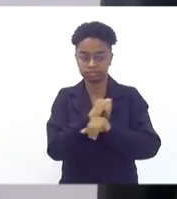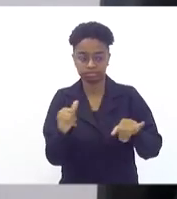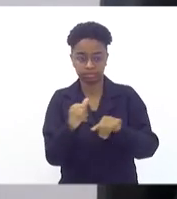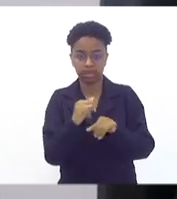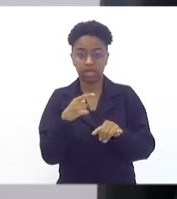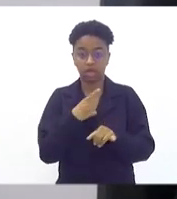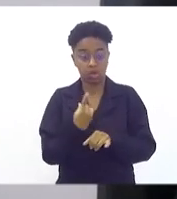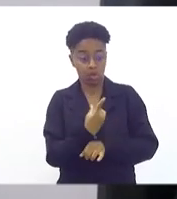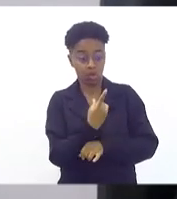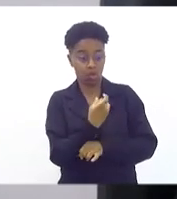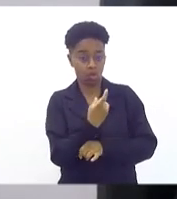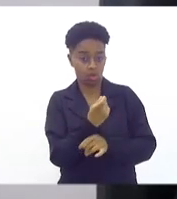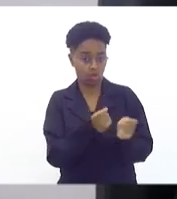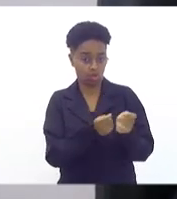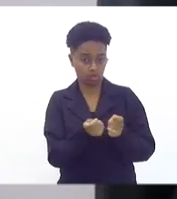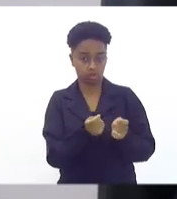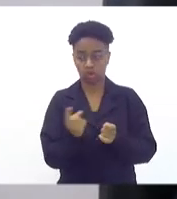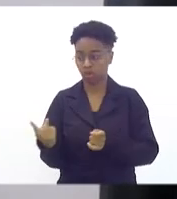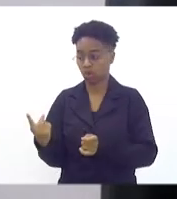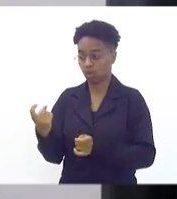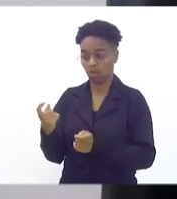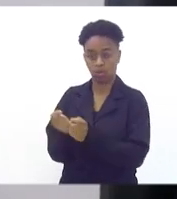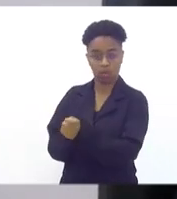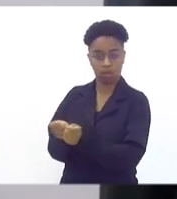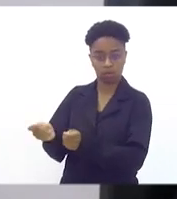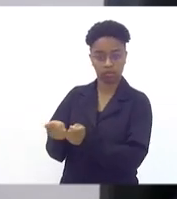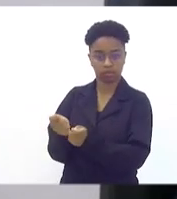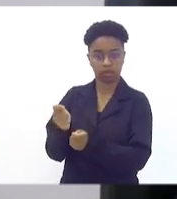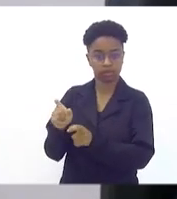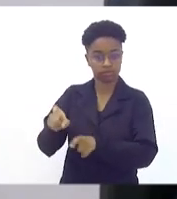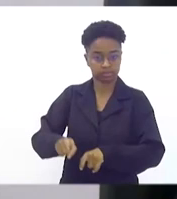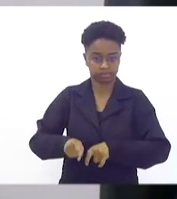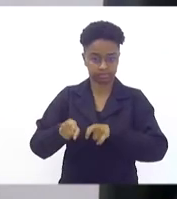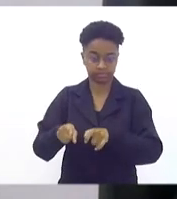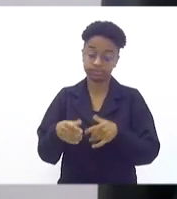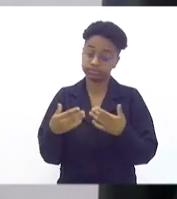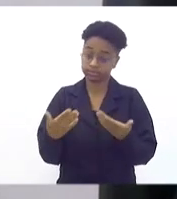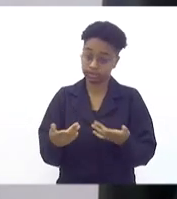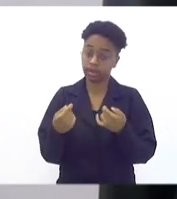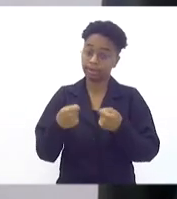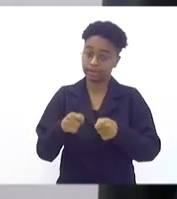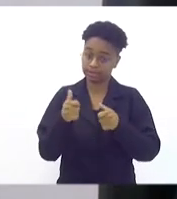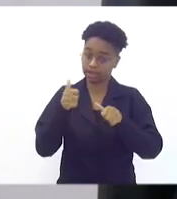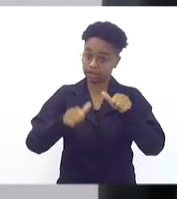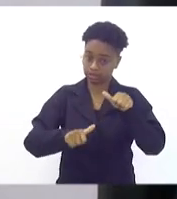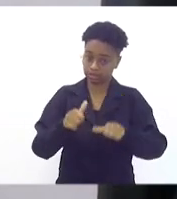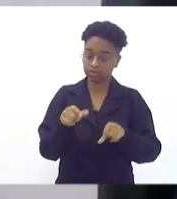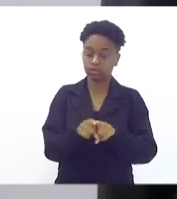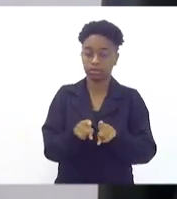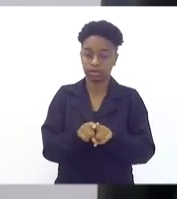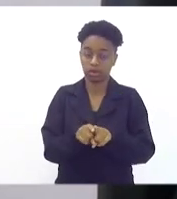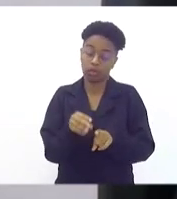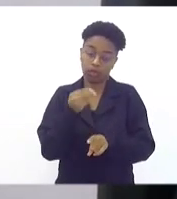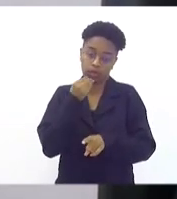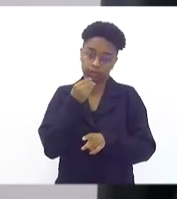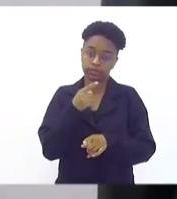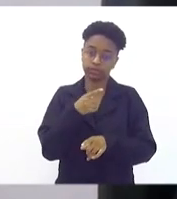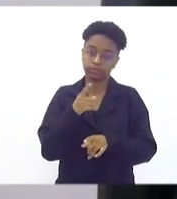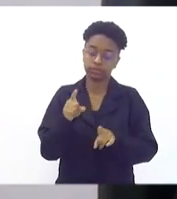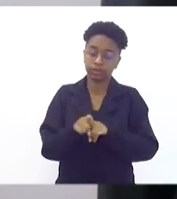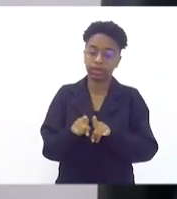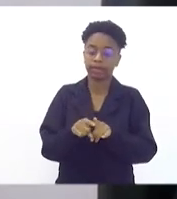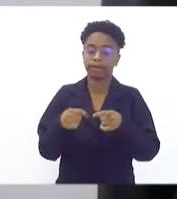é uma caracterização desse serviço para o interior do Estado que também precisa ser apurado além é claro de